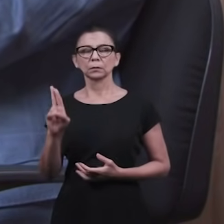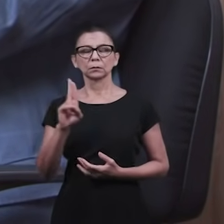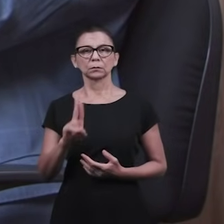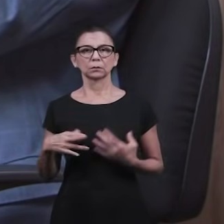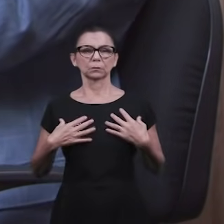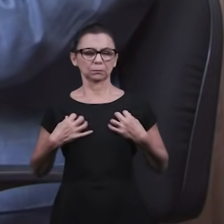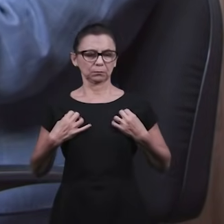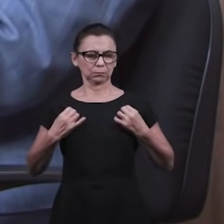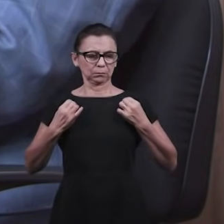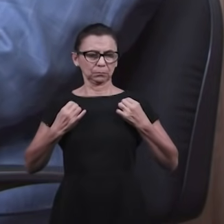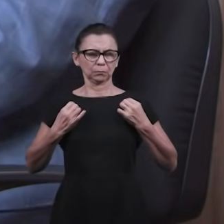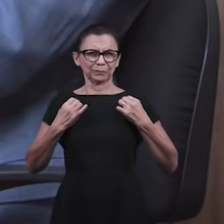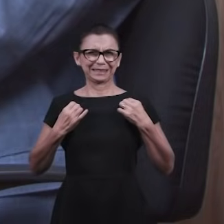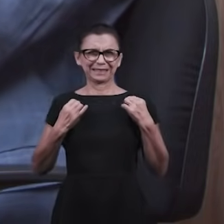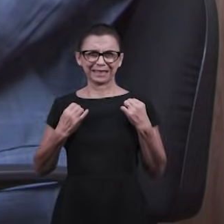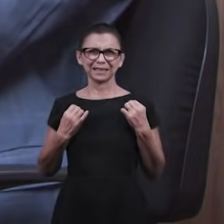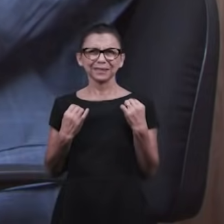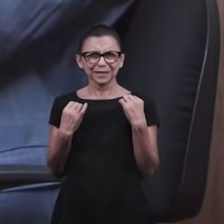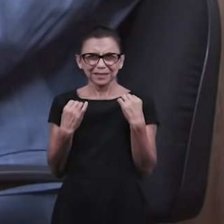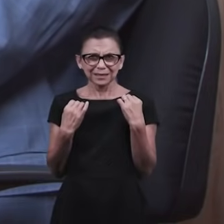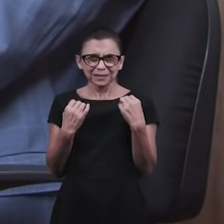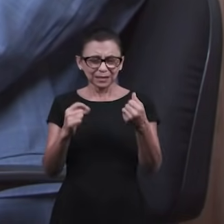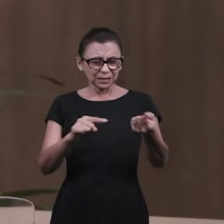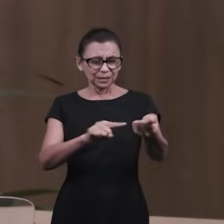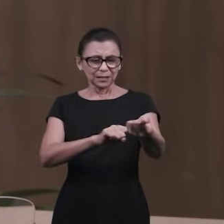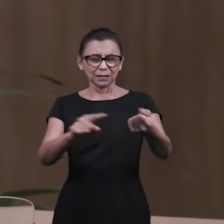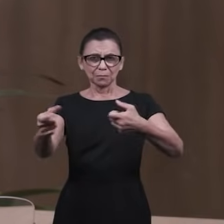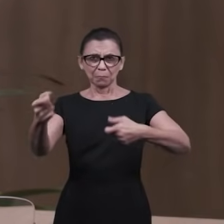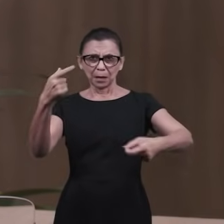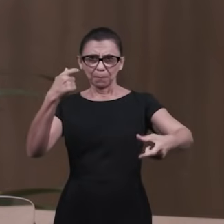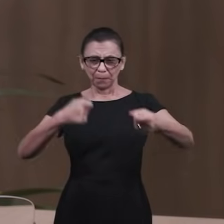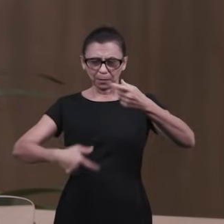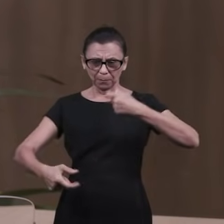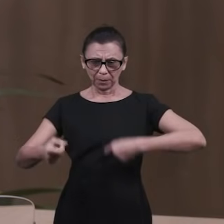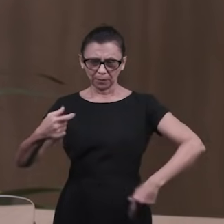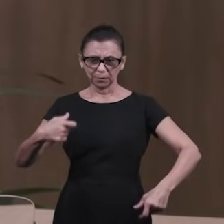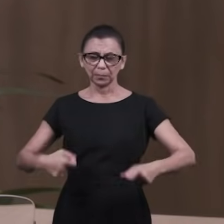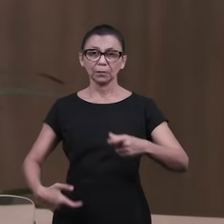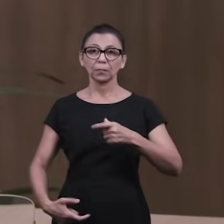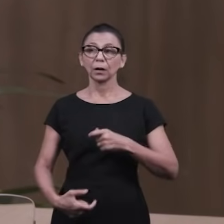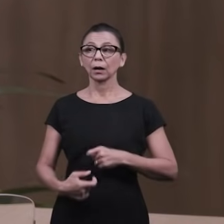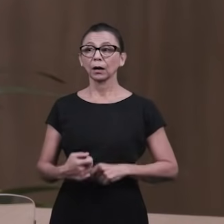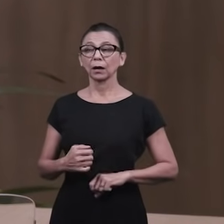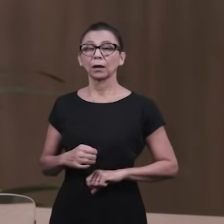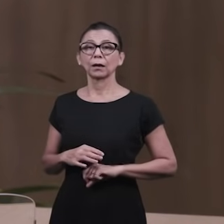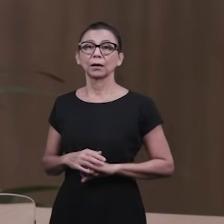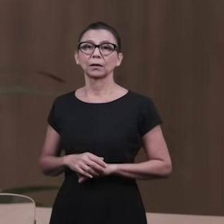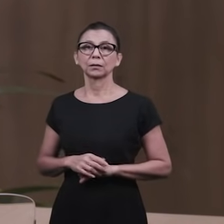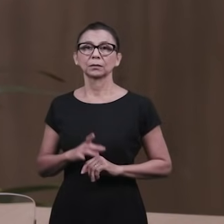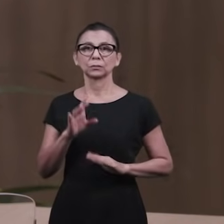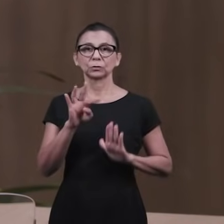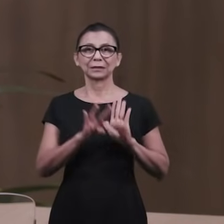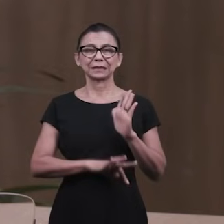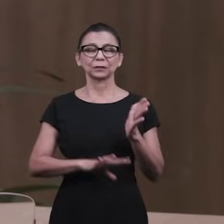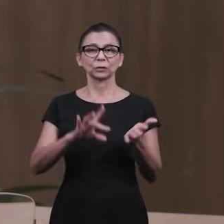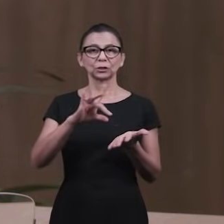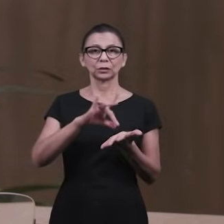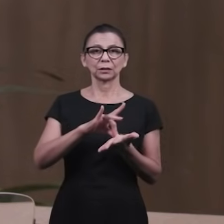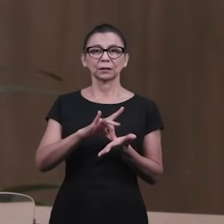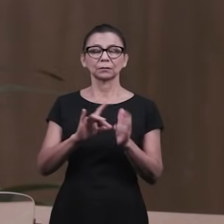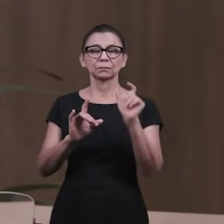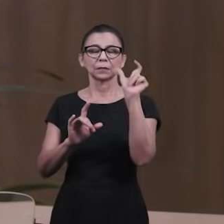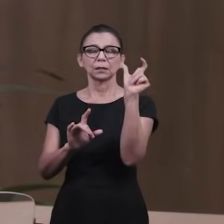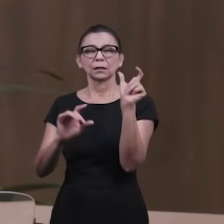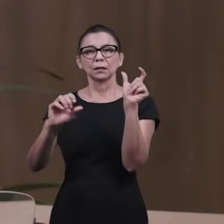vestido de roupas salpicadas de sangue. No texto original, essa palavra